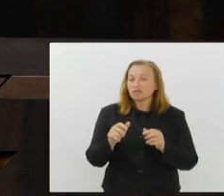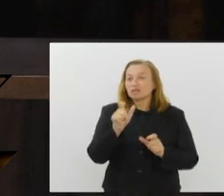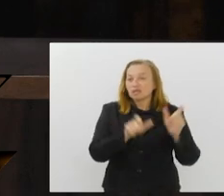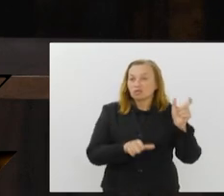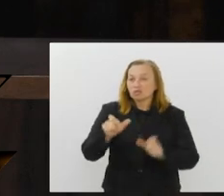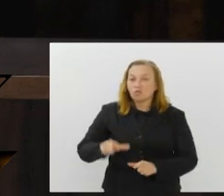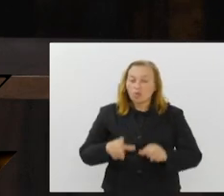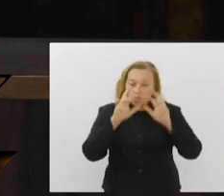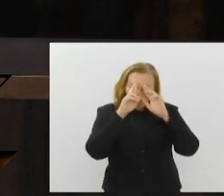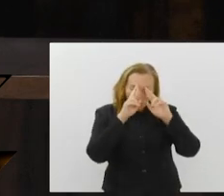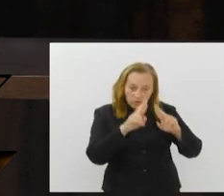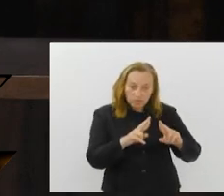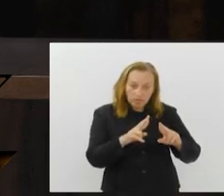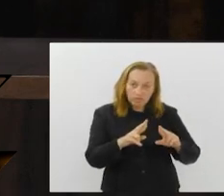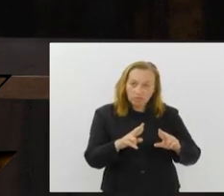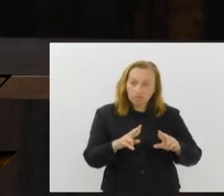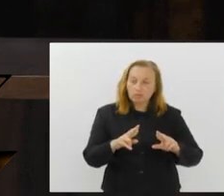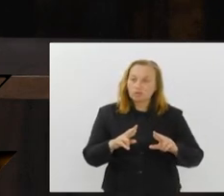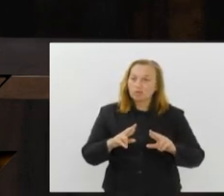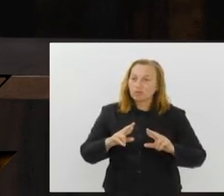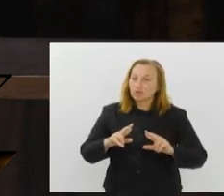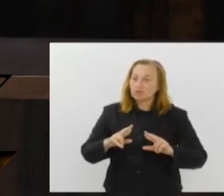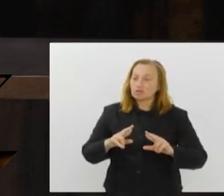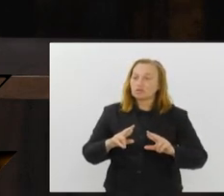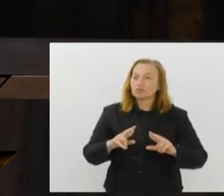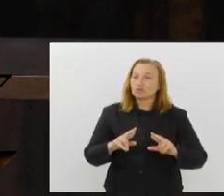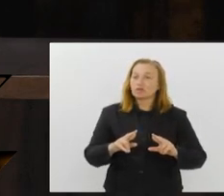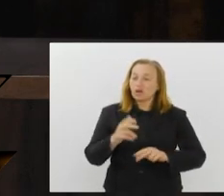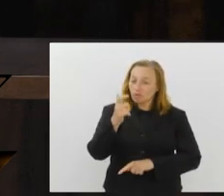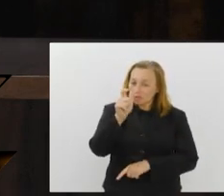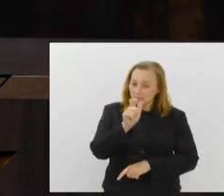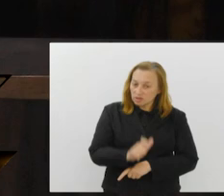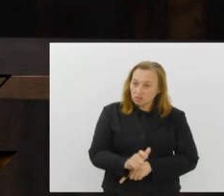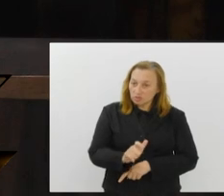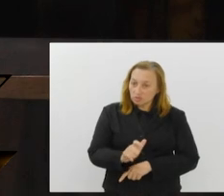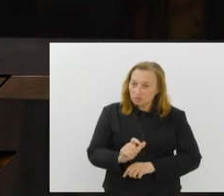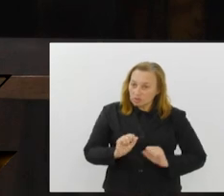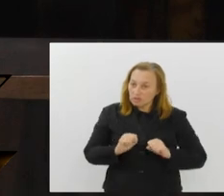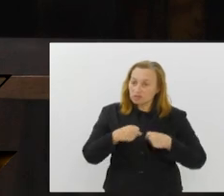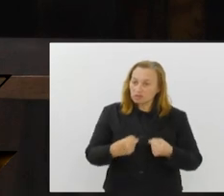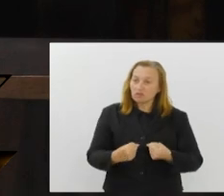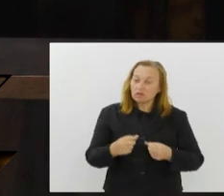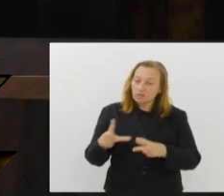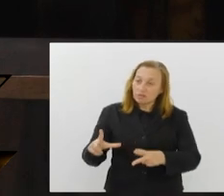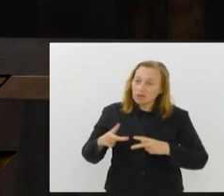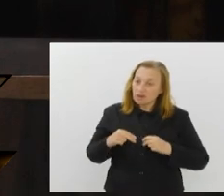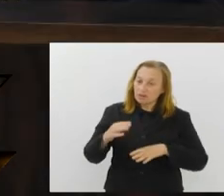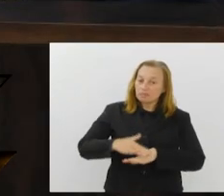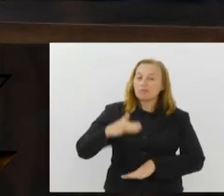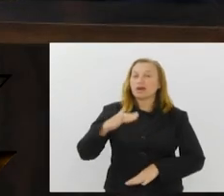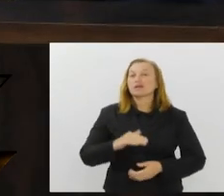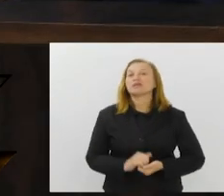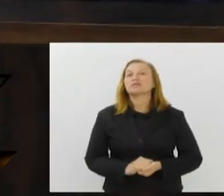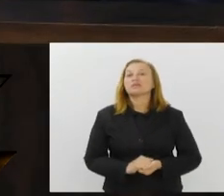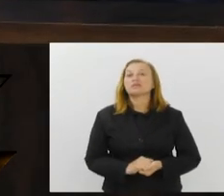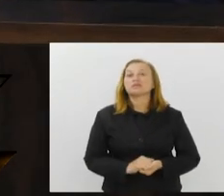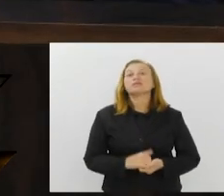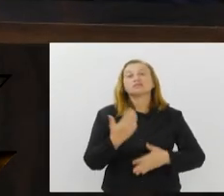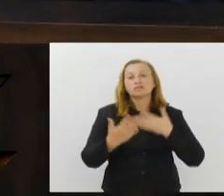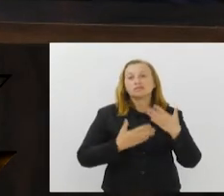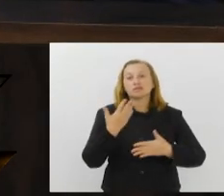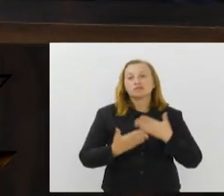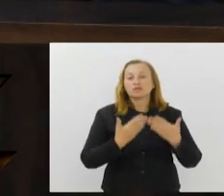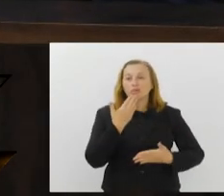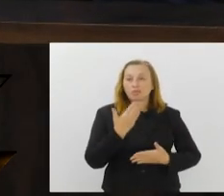alguém que dá vida a uma causa como essa então você merece isso e muito mais e é com alegria que eu